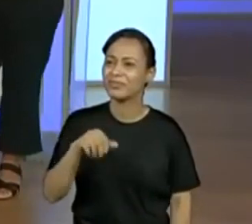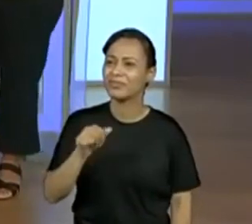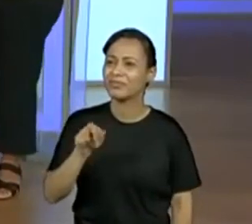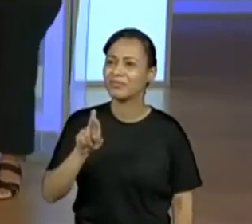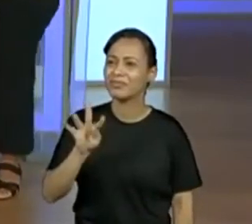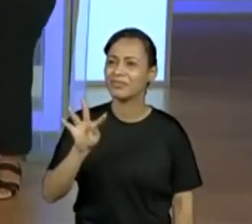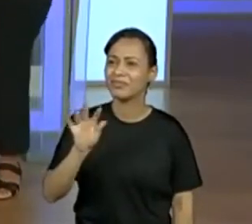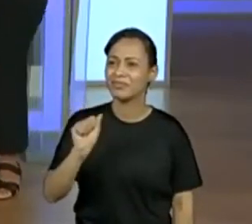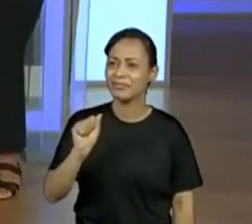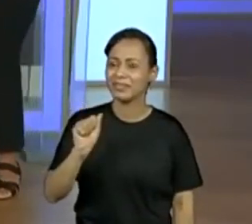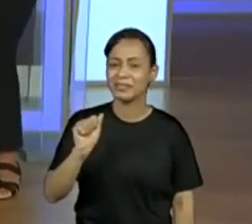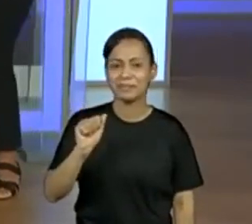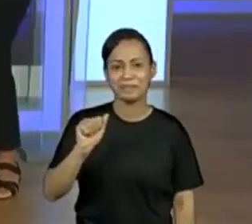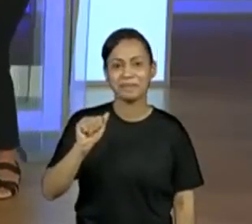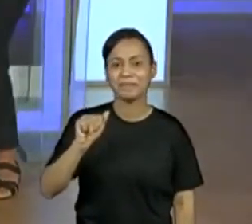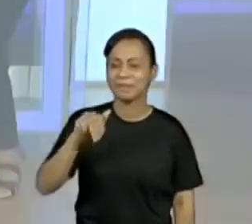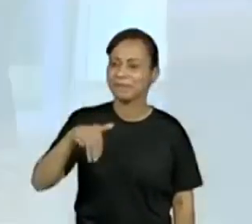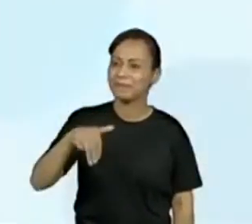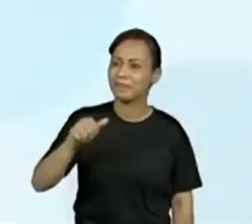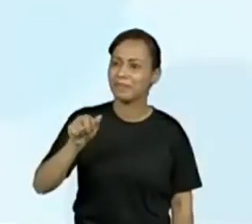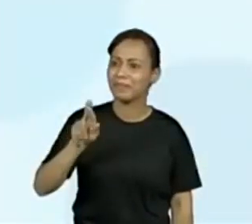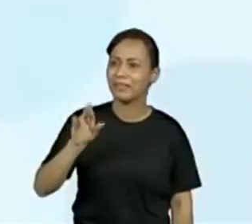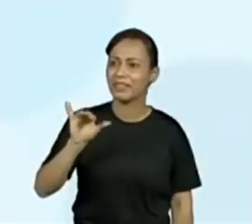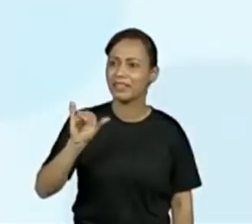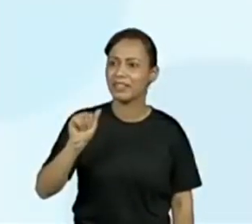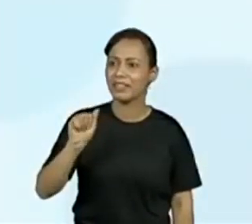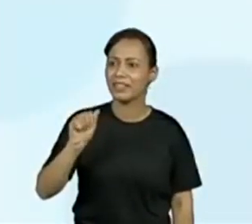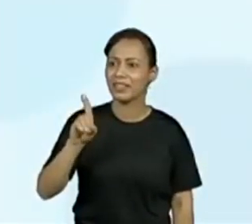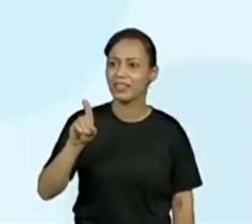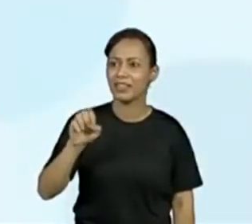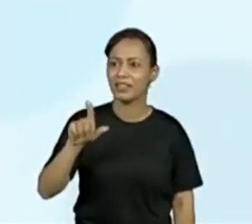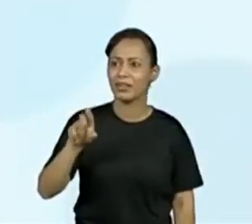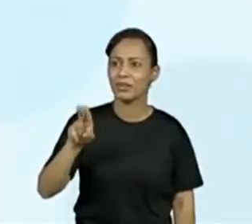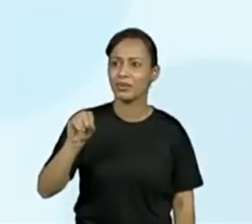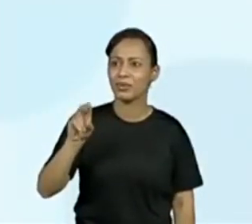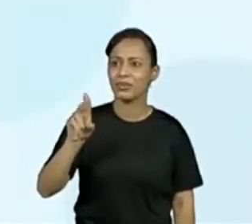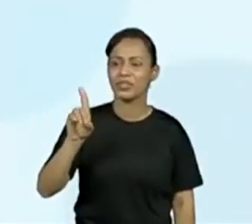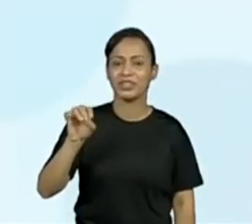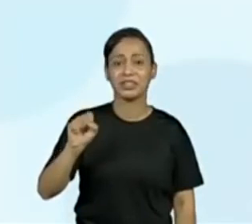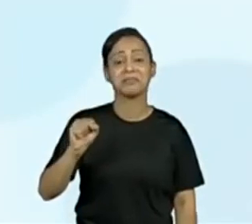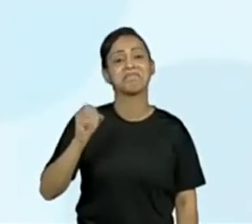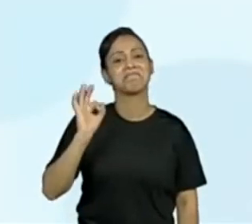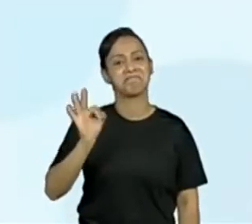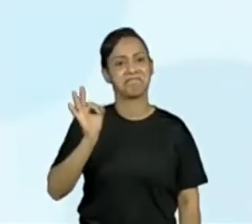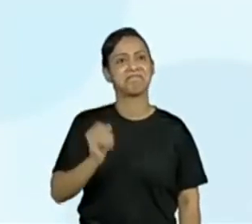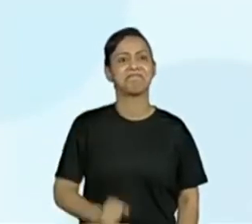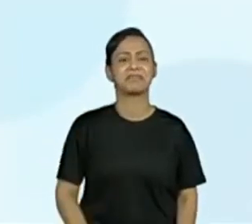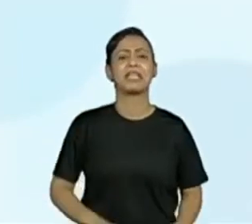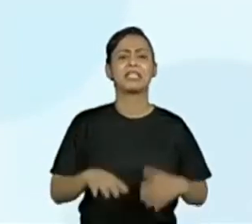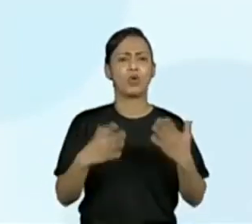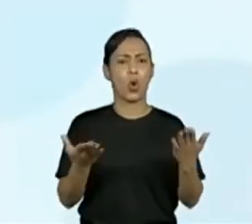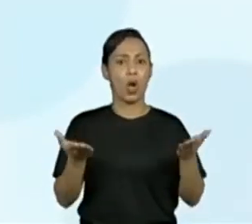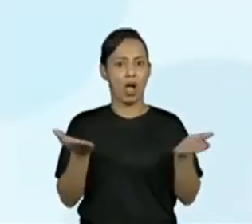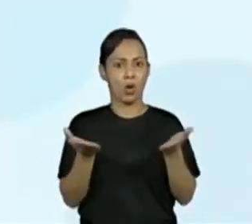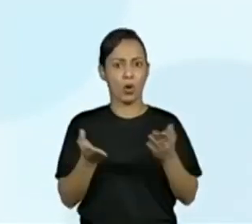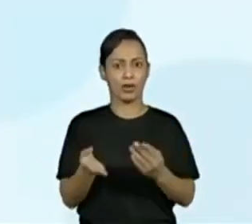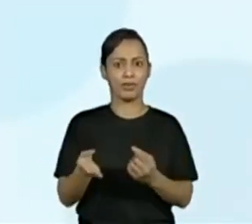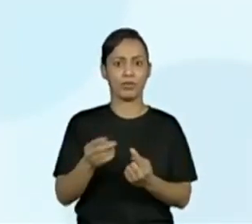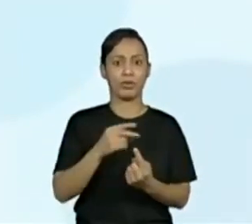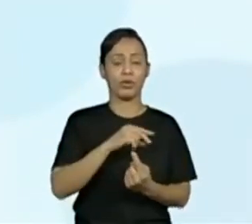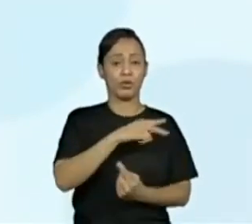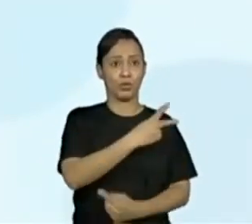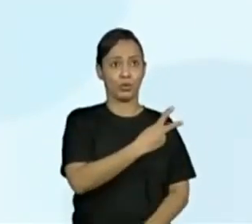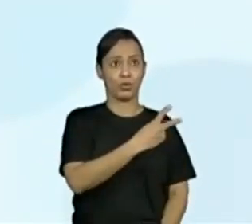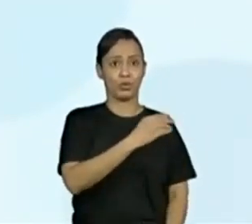aí no ano, nesse número aqui. Como que nós realizamos a leitura deste número? Olha só. Só